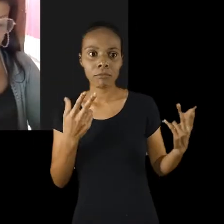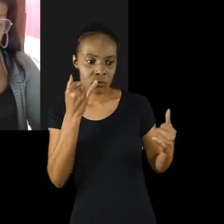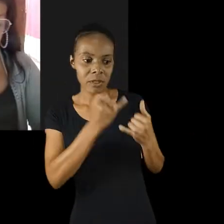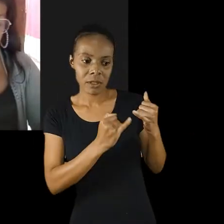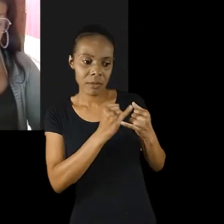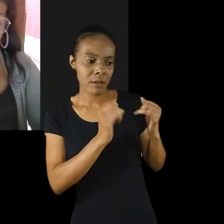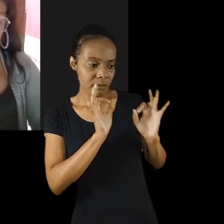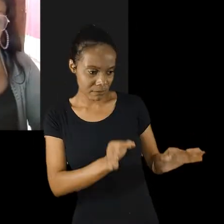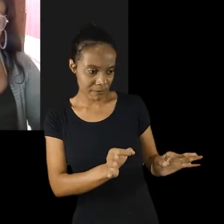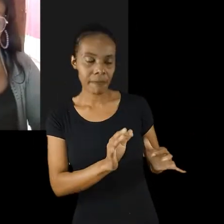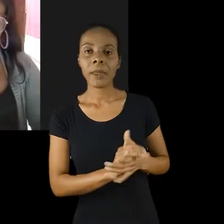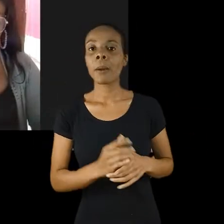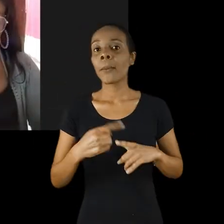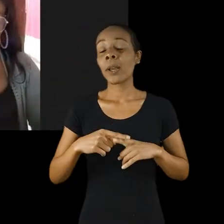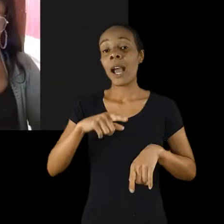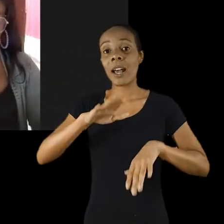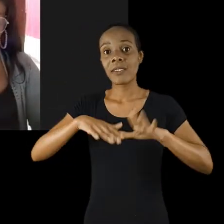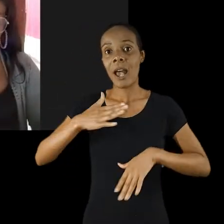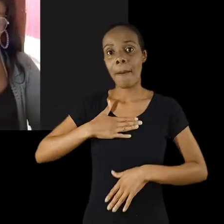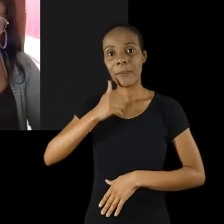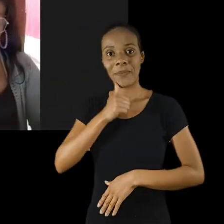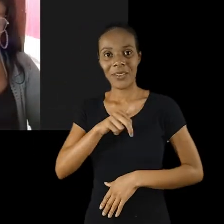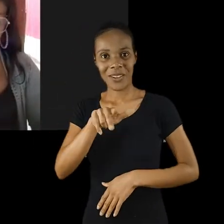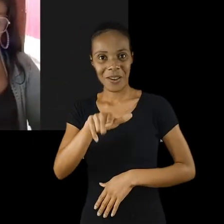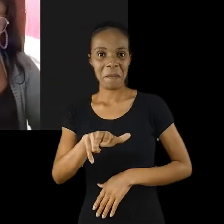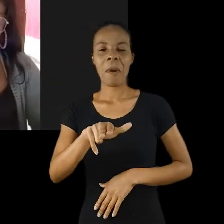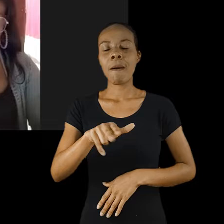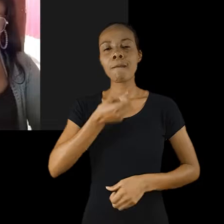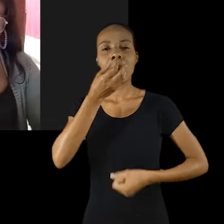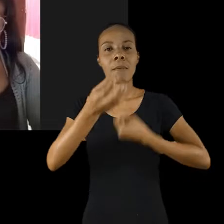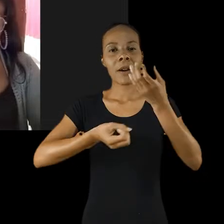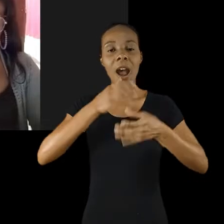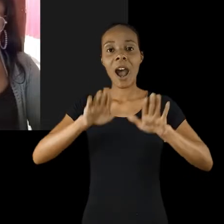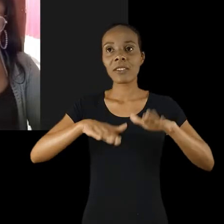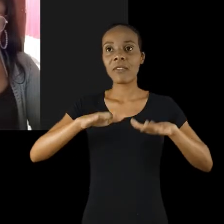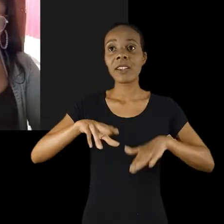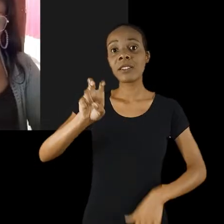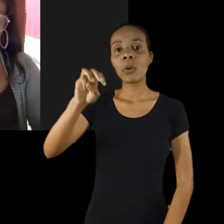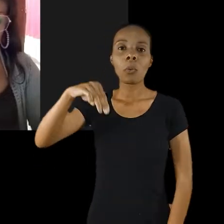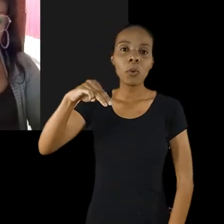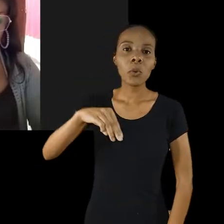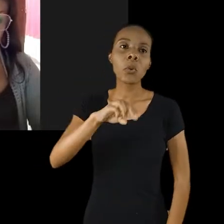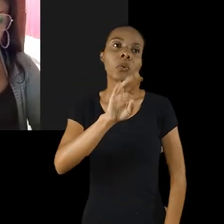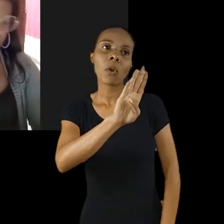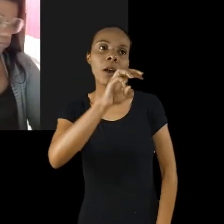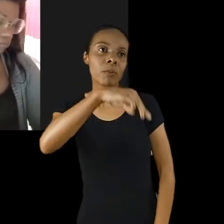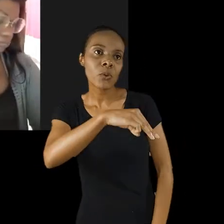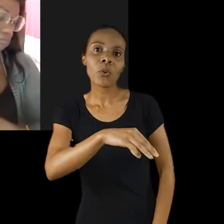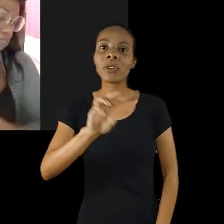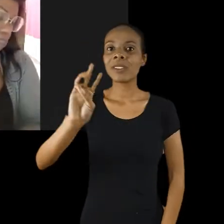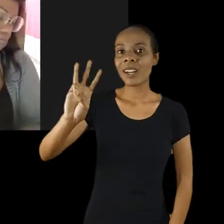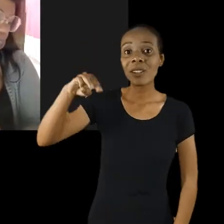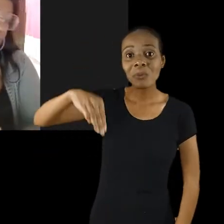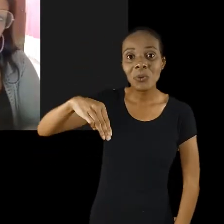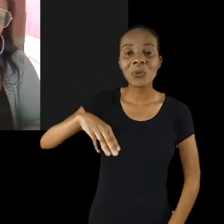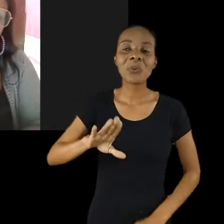irmã recitando, pode ter uma poesia ali ou uma música de 5 minutos, de 4 minutos, de 3 minutos, mas eu consigo ver toda